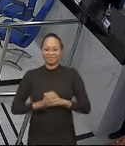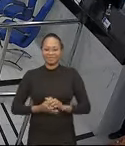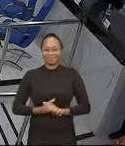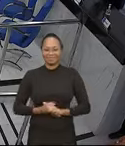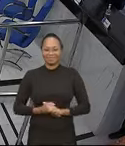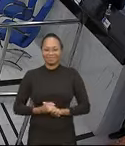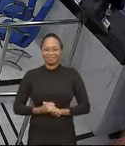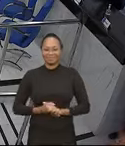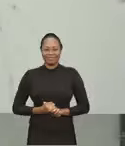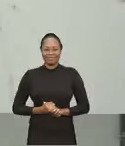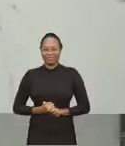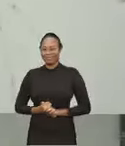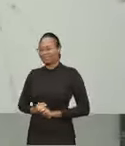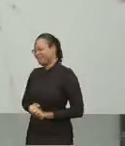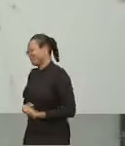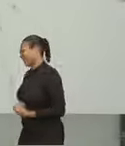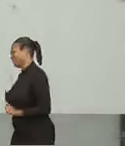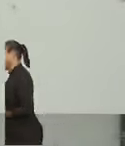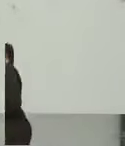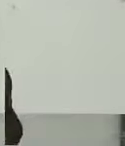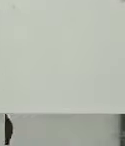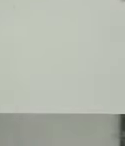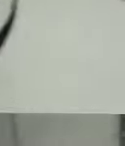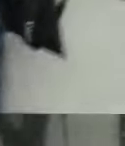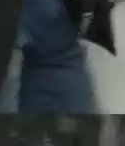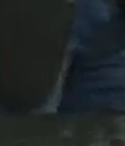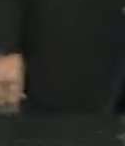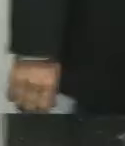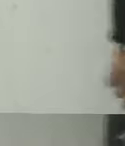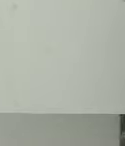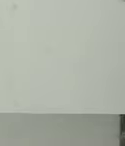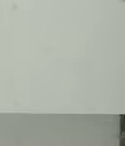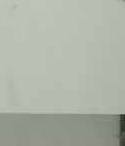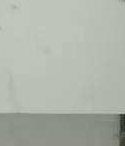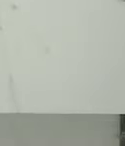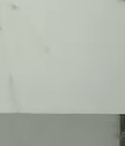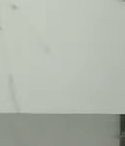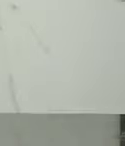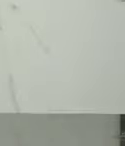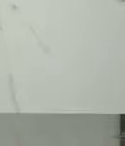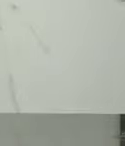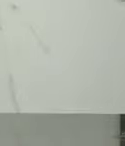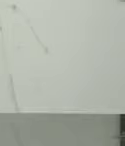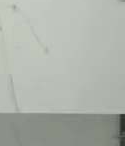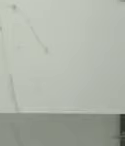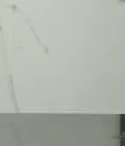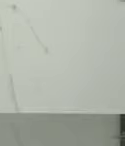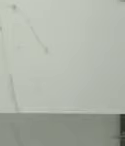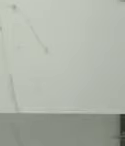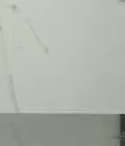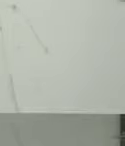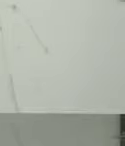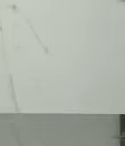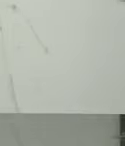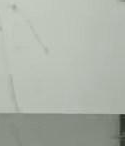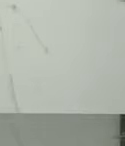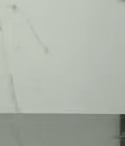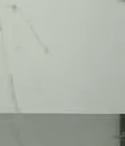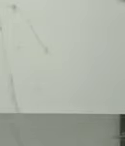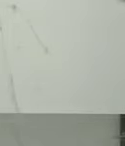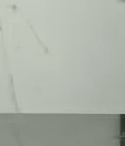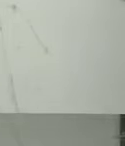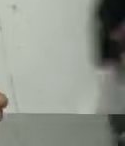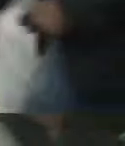Sob a proteção de Deus, em nome do povo de Amassari, iniciaremos nosso trabalho da 13ª